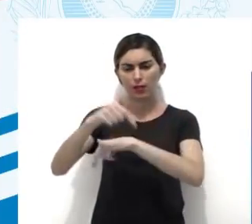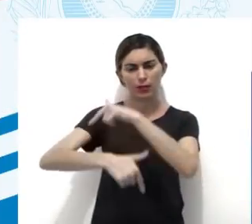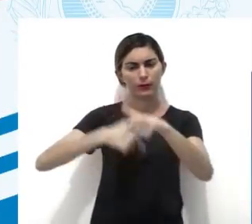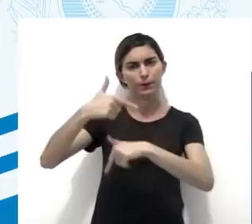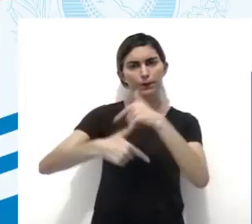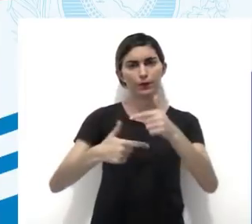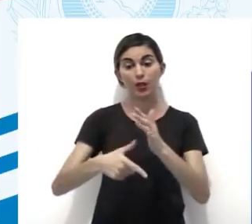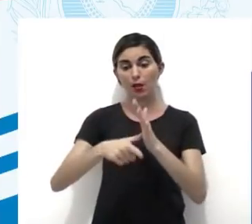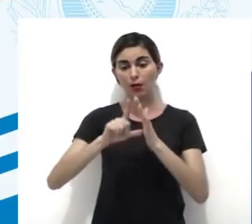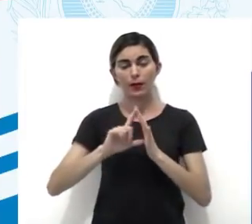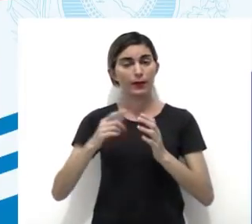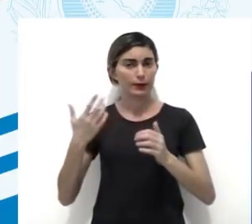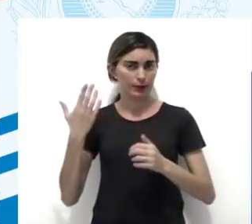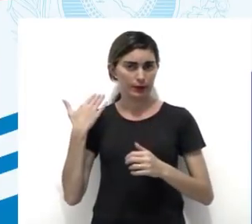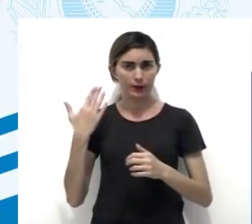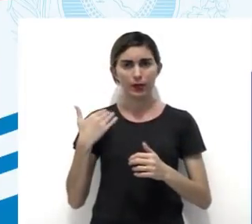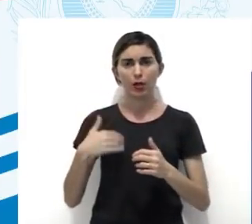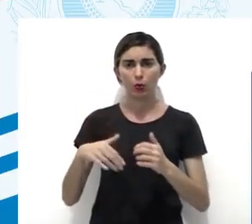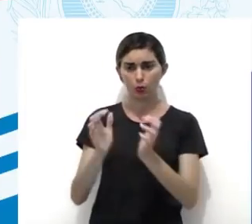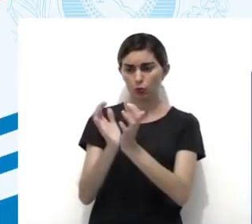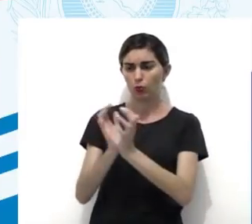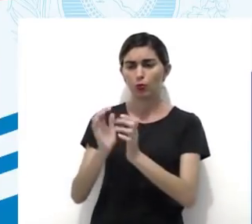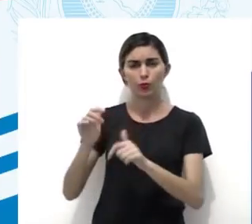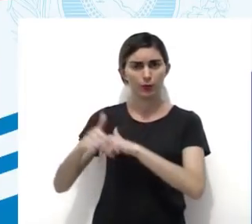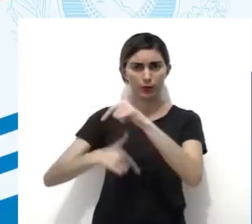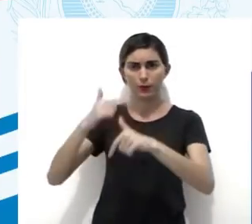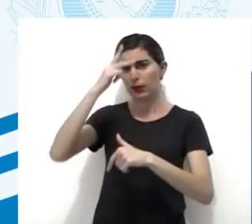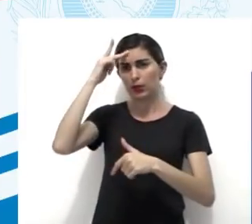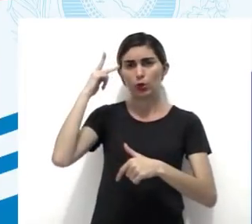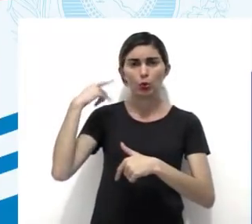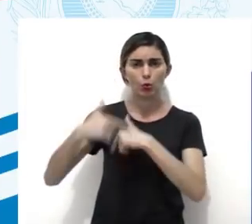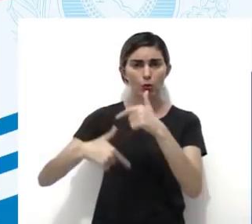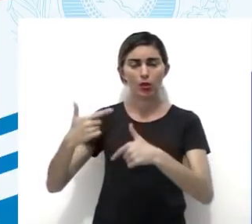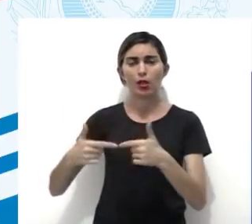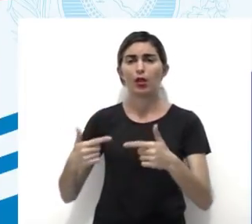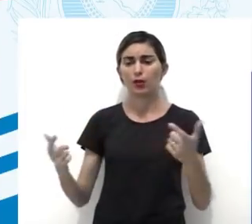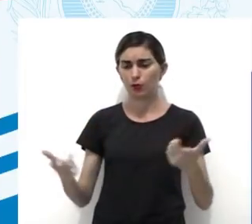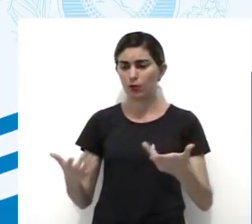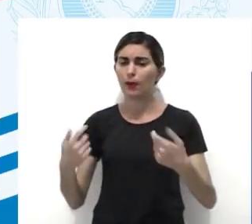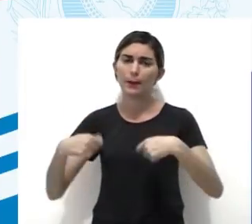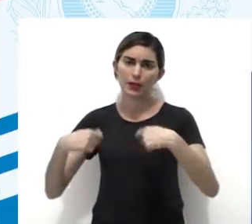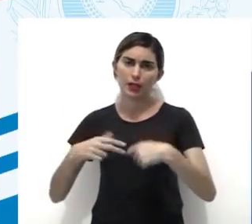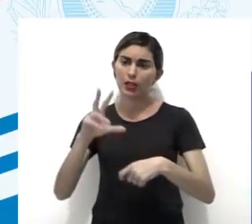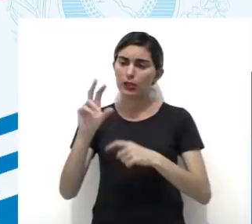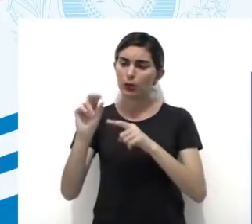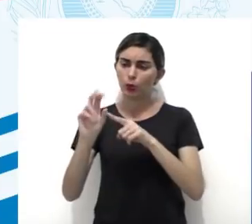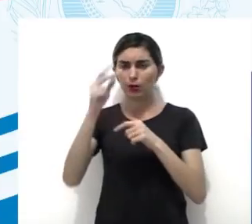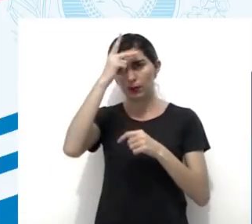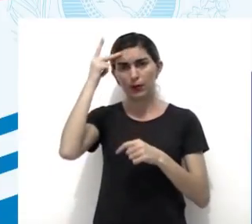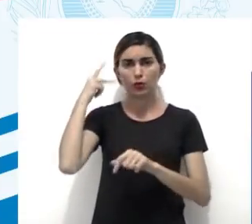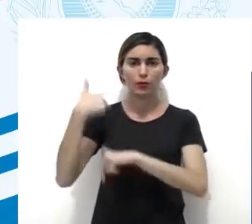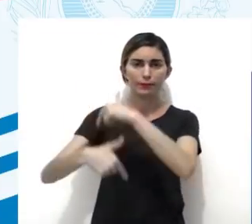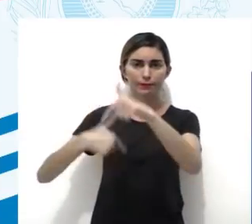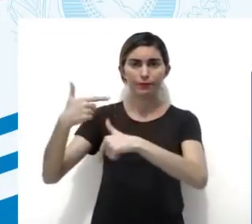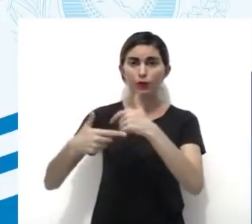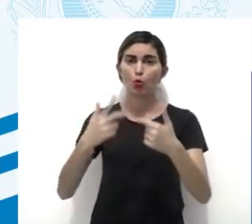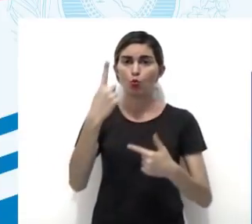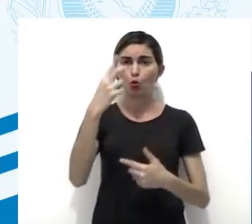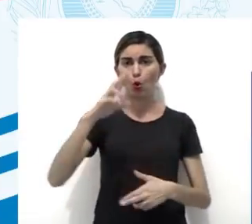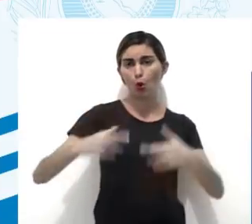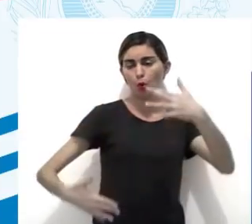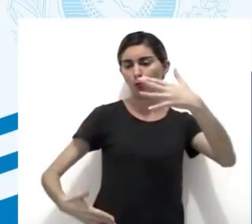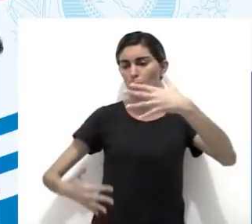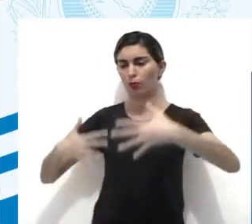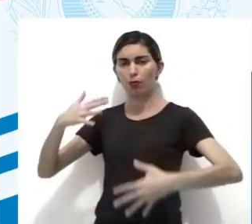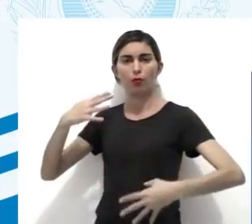atividades antes desenvolvidas por um grande número de trabalhadores. Então, quando a gente precisava de 50 trabalhadores, um robô, por